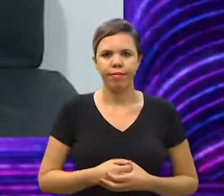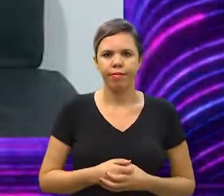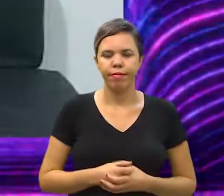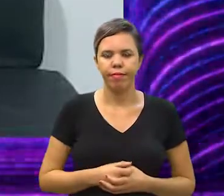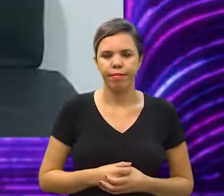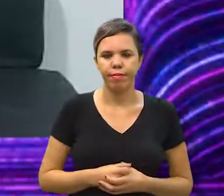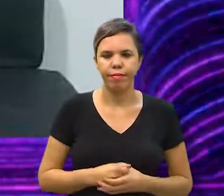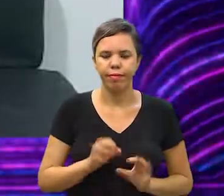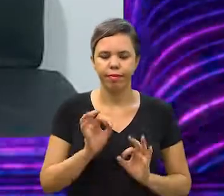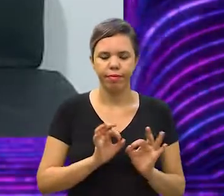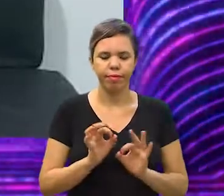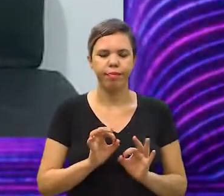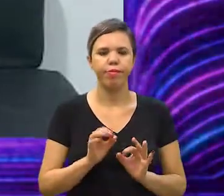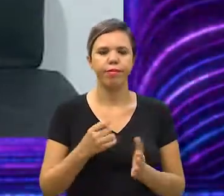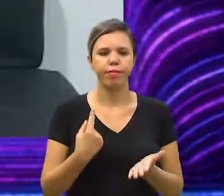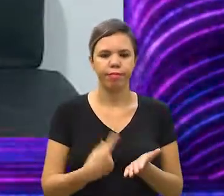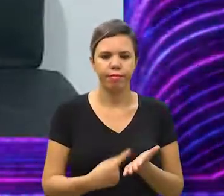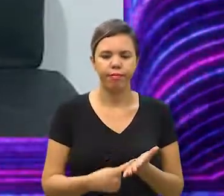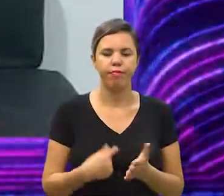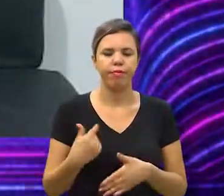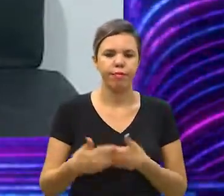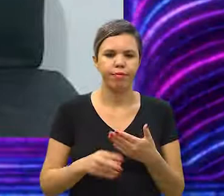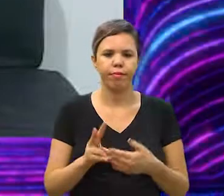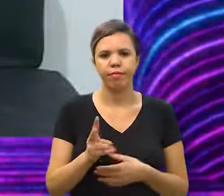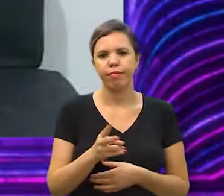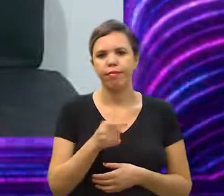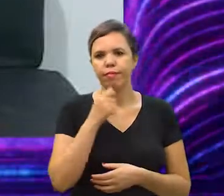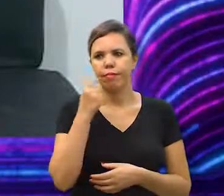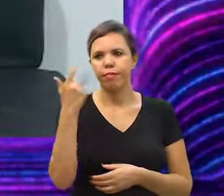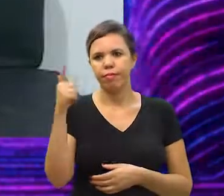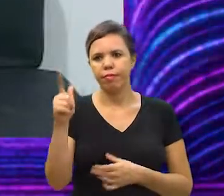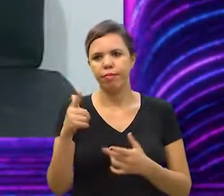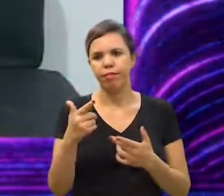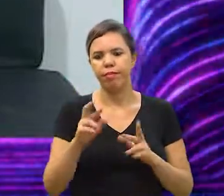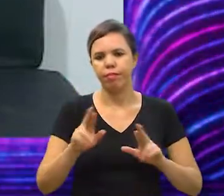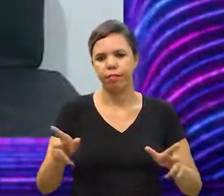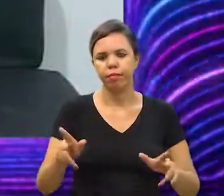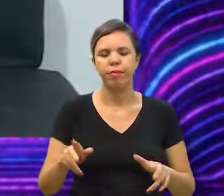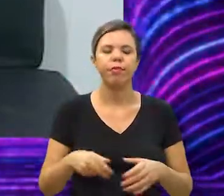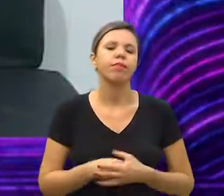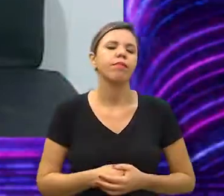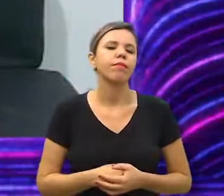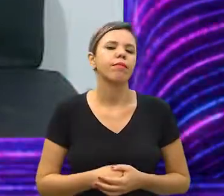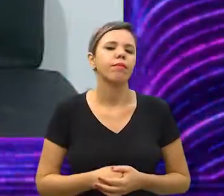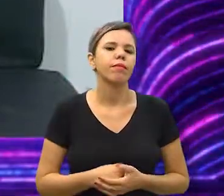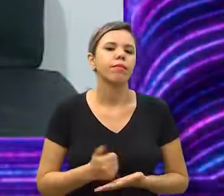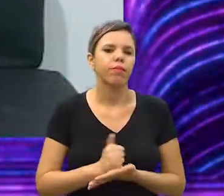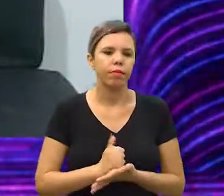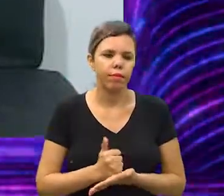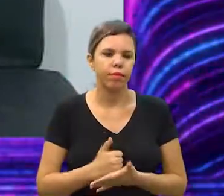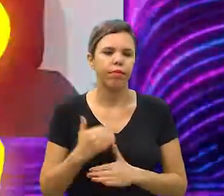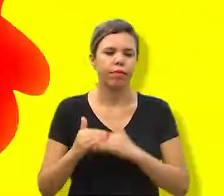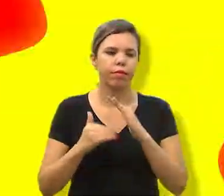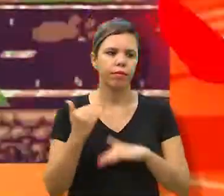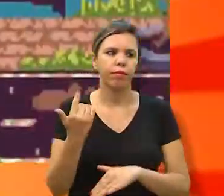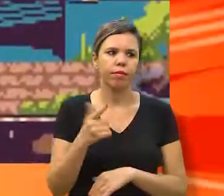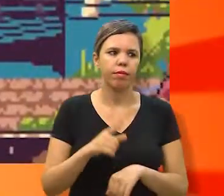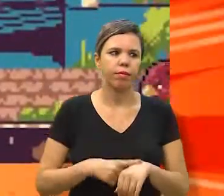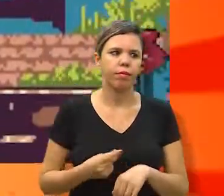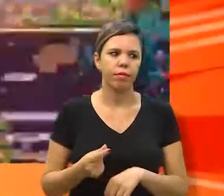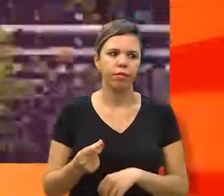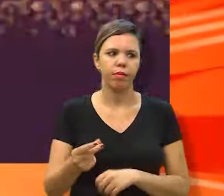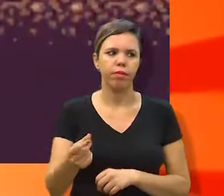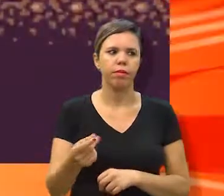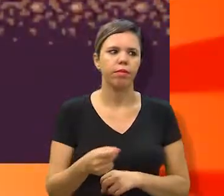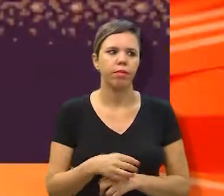mas os planos para continuar, talvez em outras mídias, né? A gente pensa até... tem um jogo que eu estou desenvolvendo há um bom tempo, do